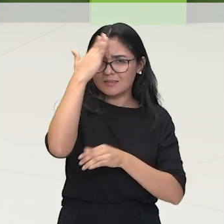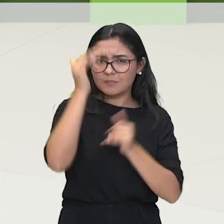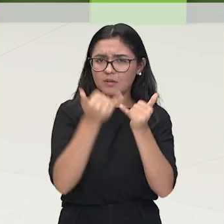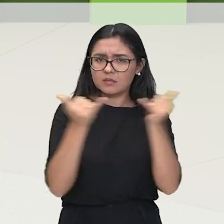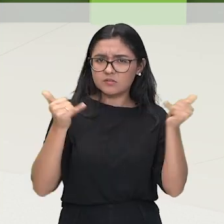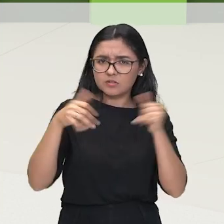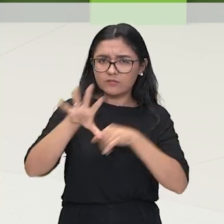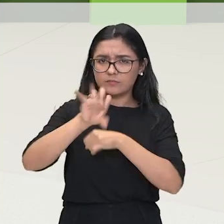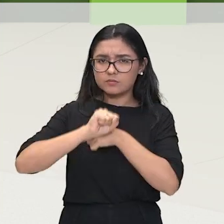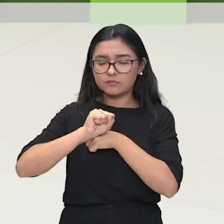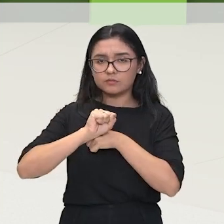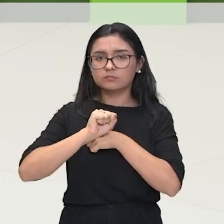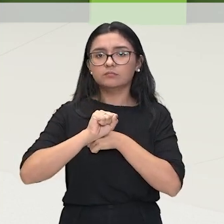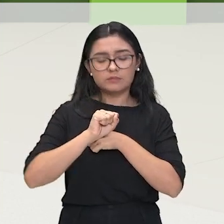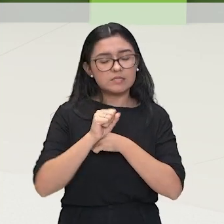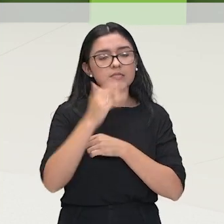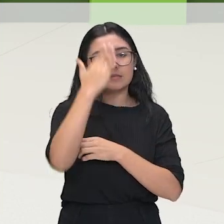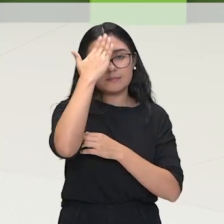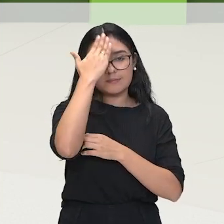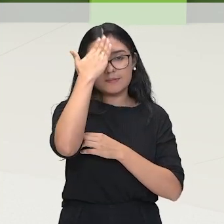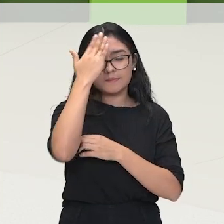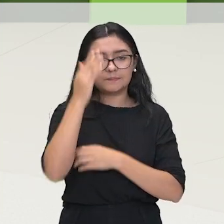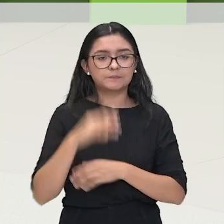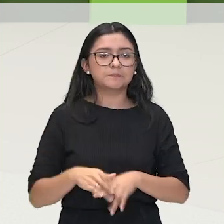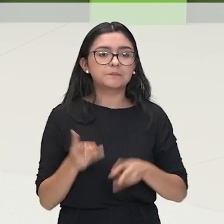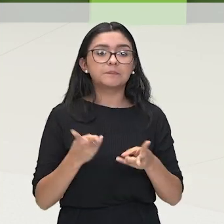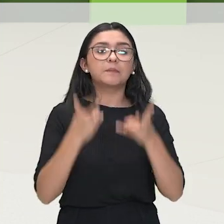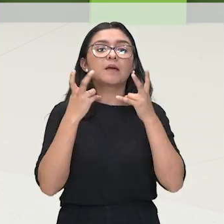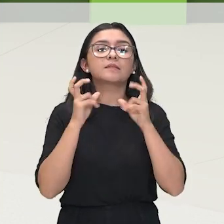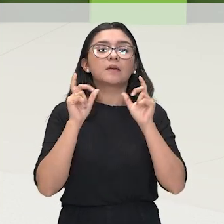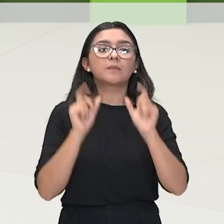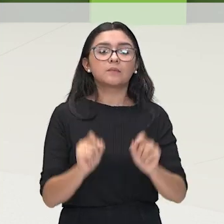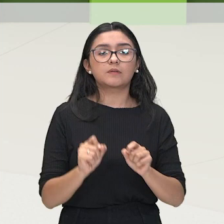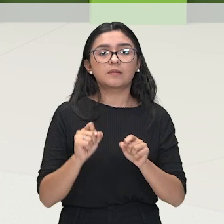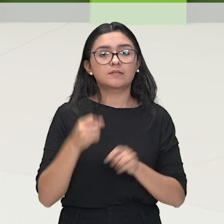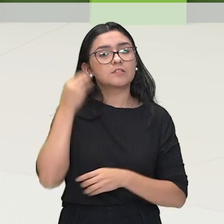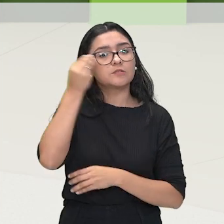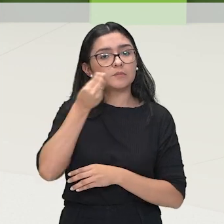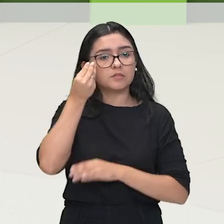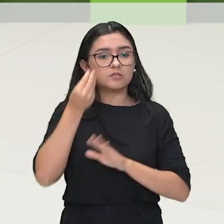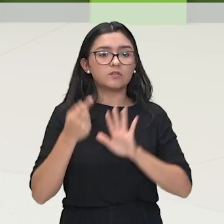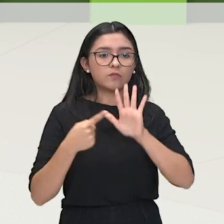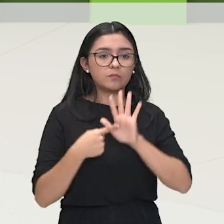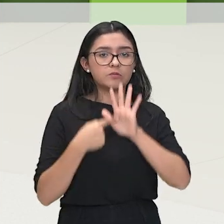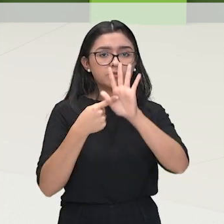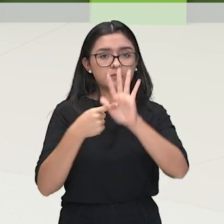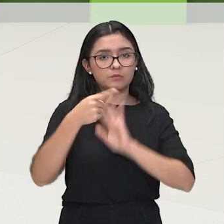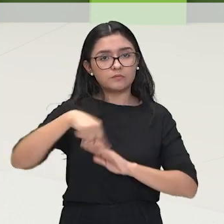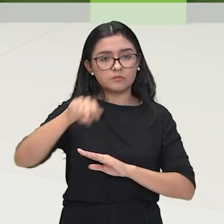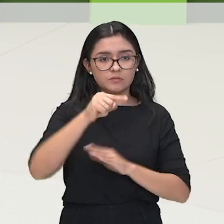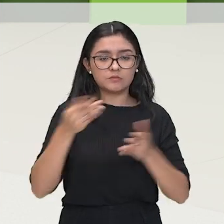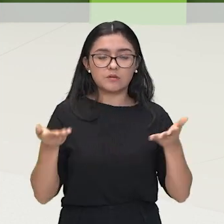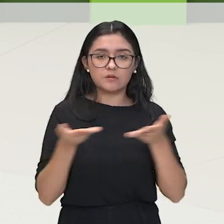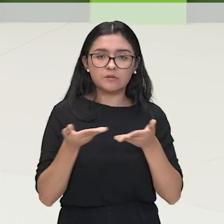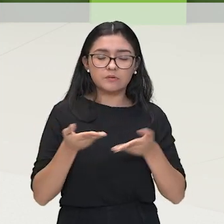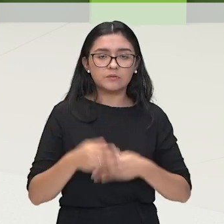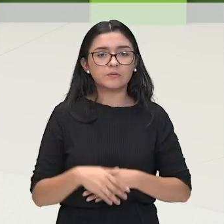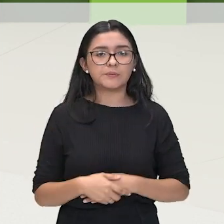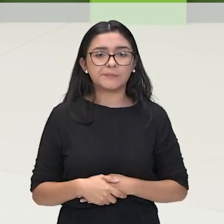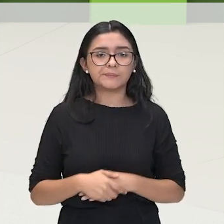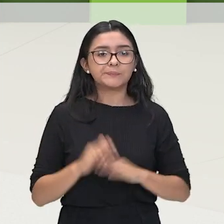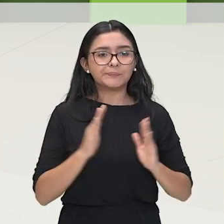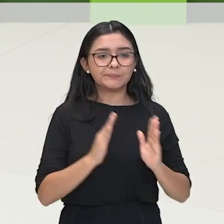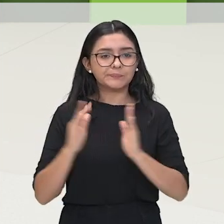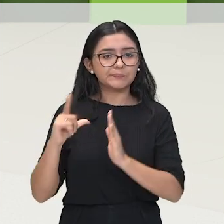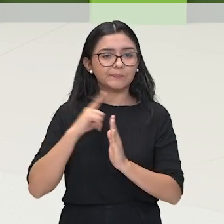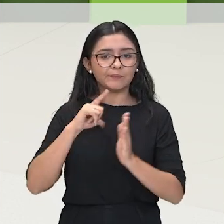vão absorver? Pior que sabem. Dá só uma olhada nesse experimento que eu trouxe aqui para vocês, tá? O experimento está aqui do meu lado. Nesse experimento, nós